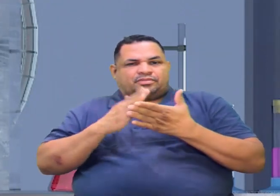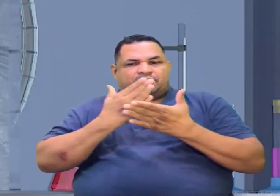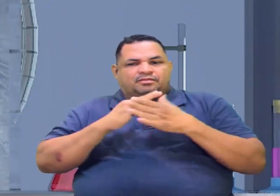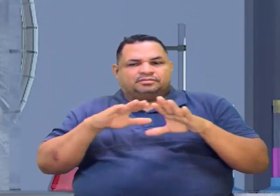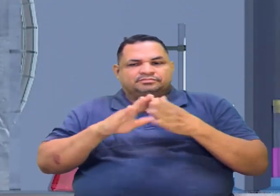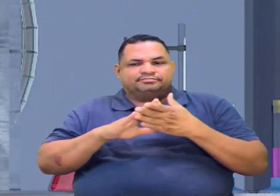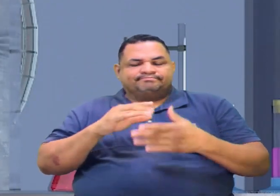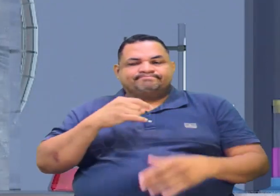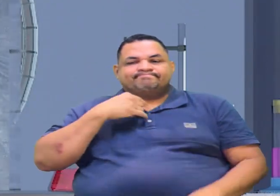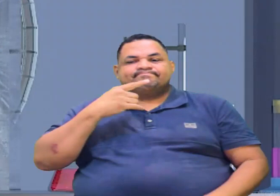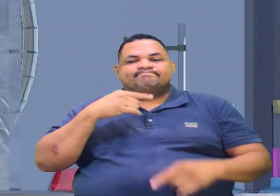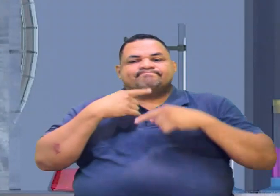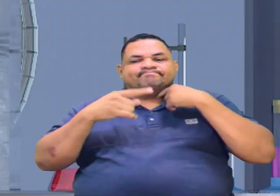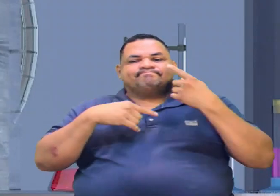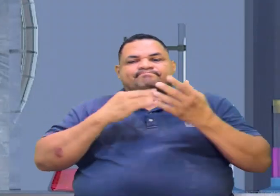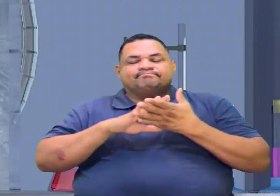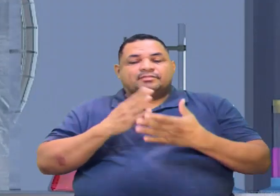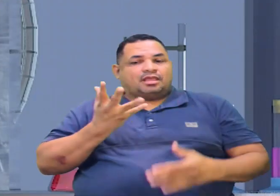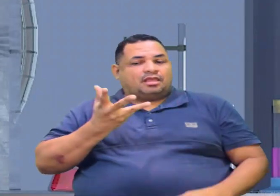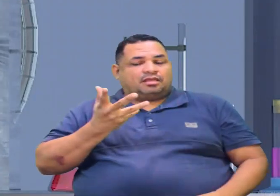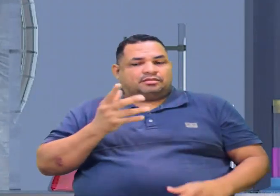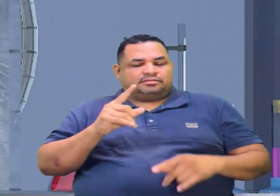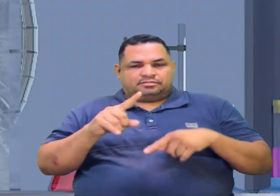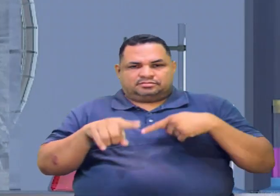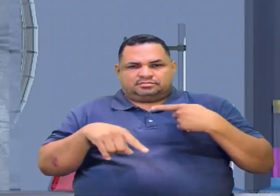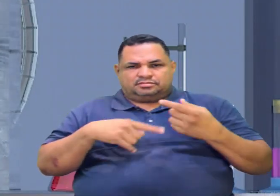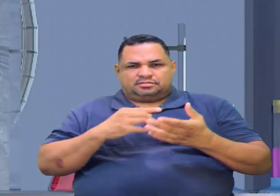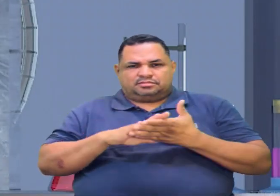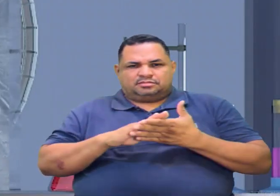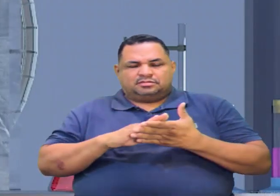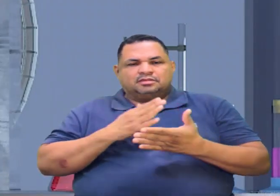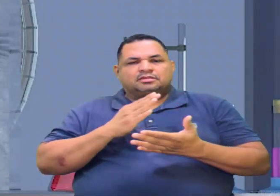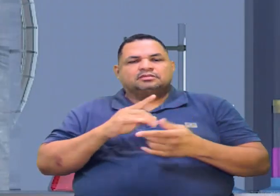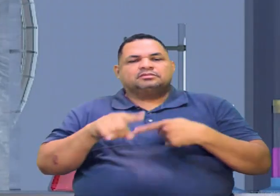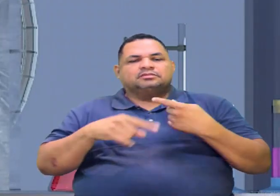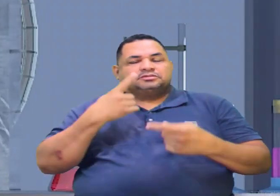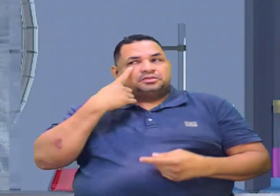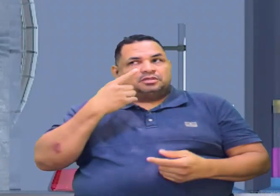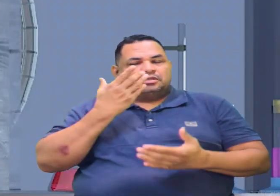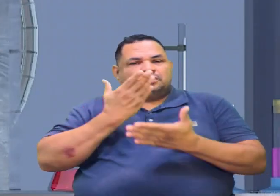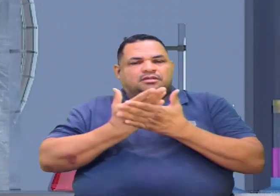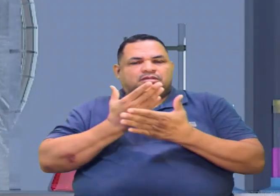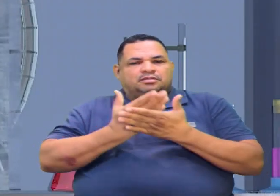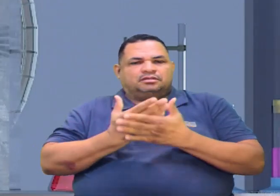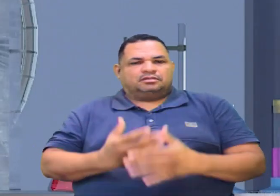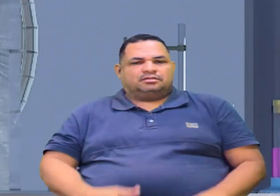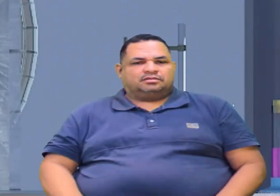essa dúvida o mais rápido possível. No mais, a gente se vê na nossa próxima aula.